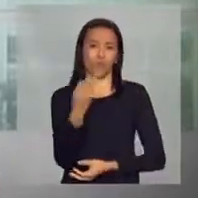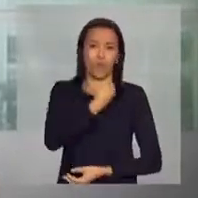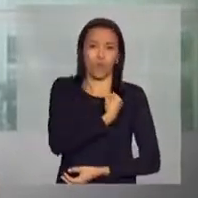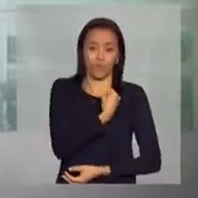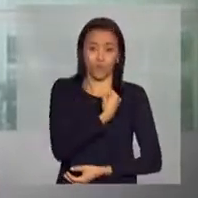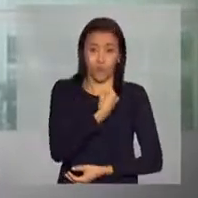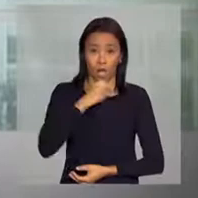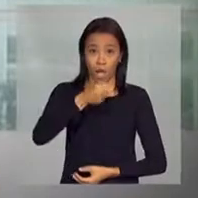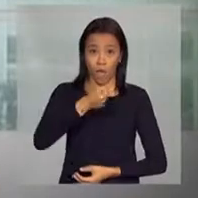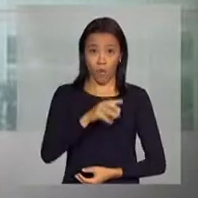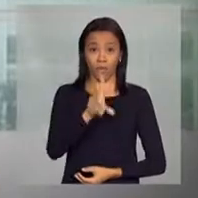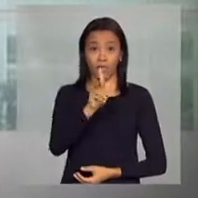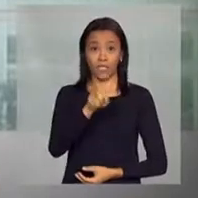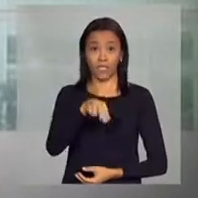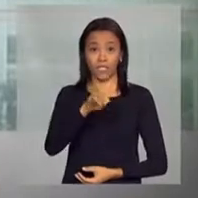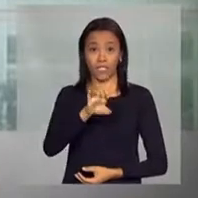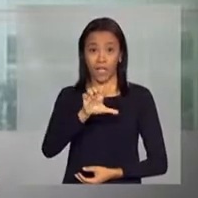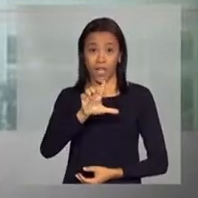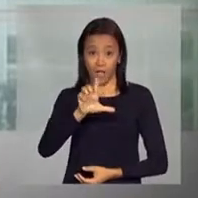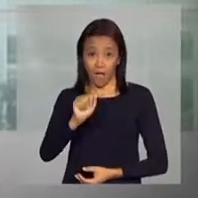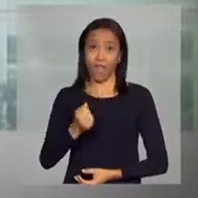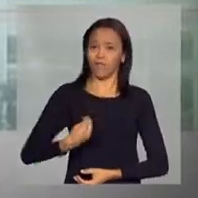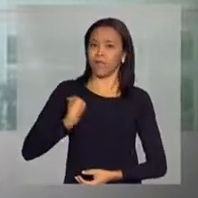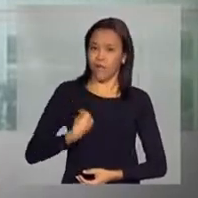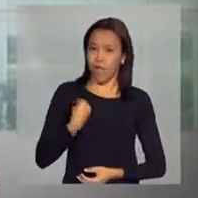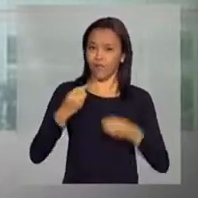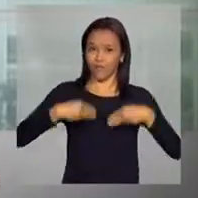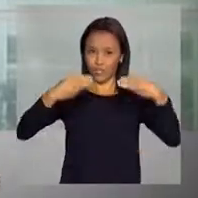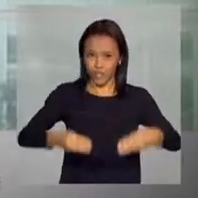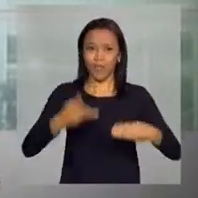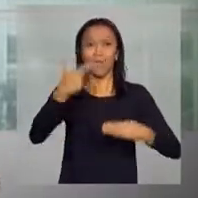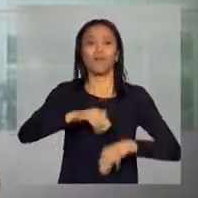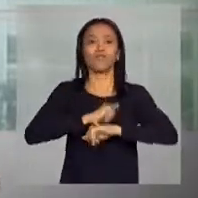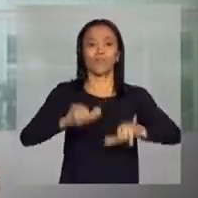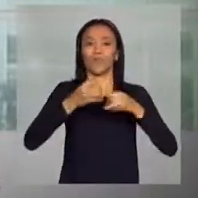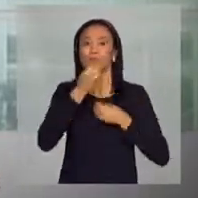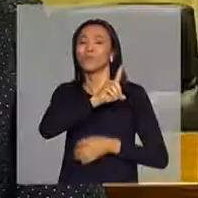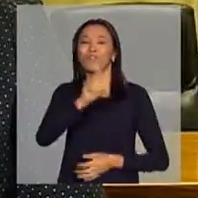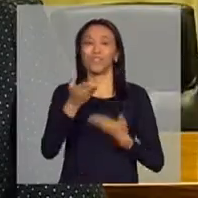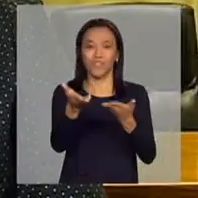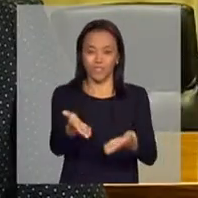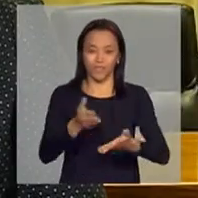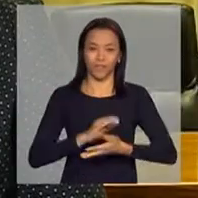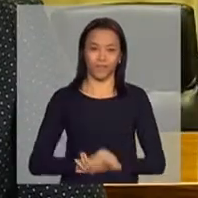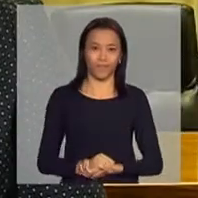A repórter Daniela Almeida está no Ministério e tem as informações. Bom dia, Daniela.